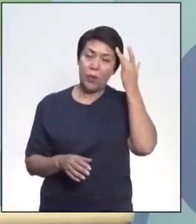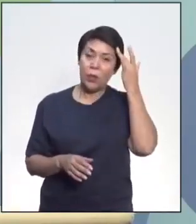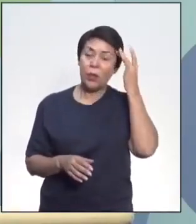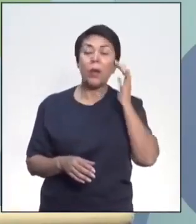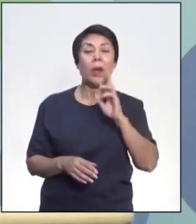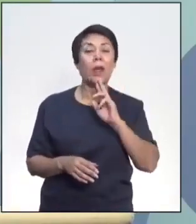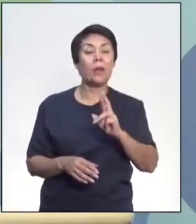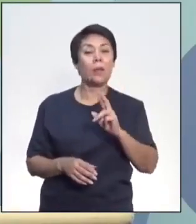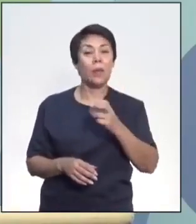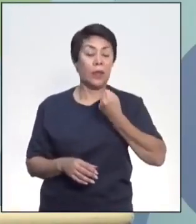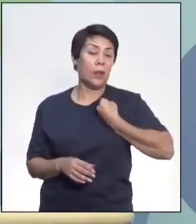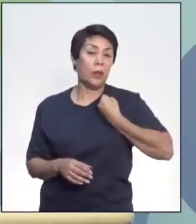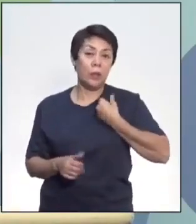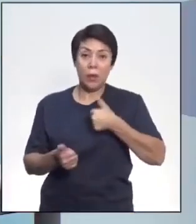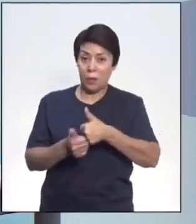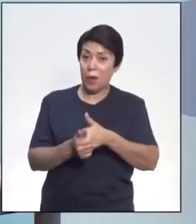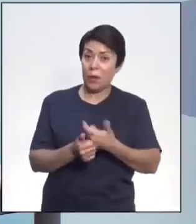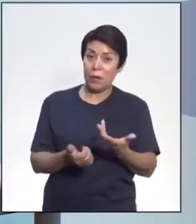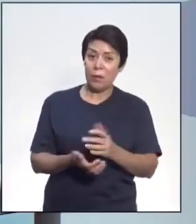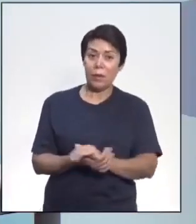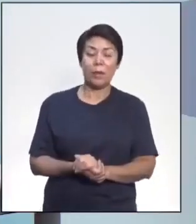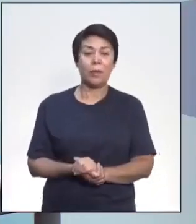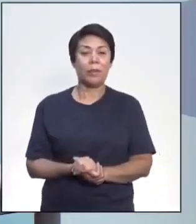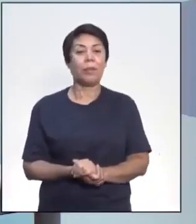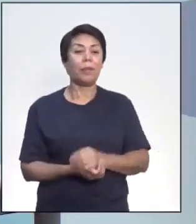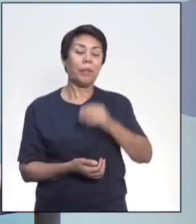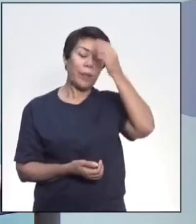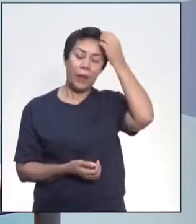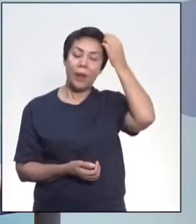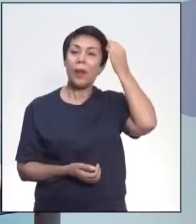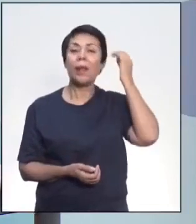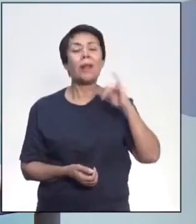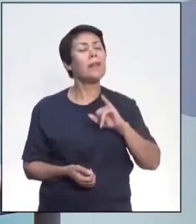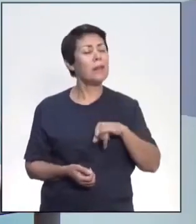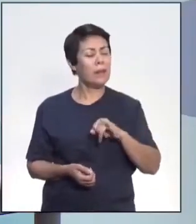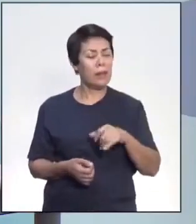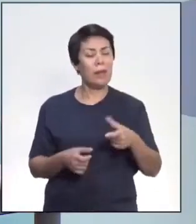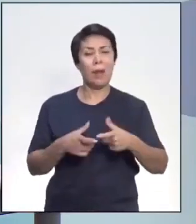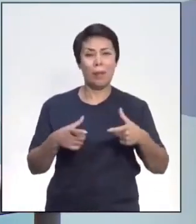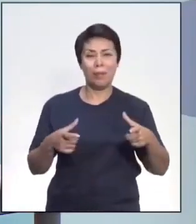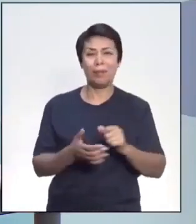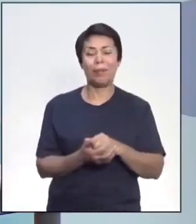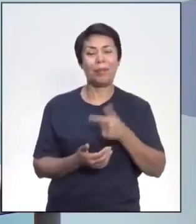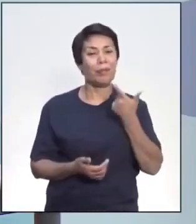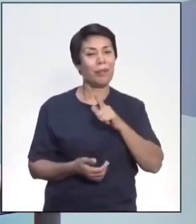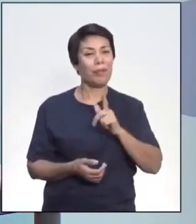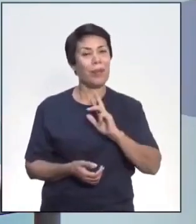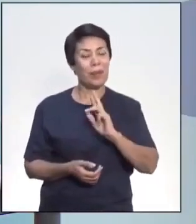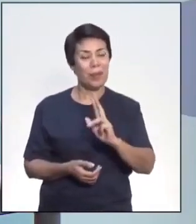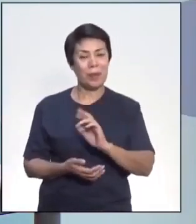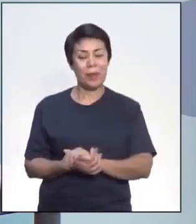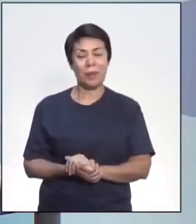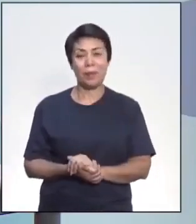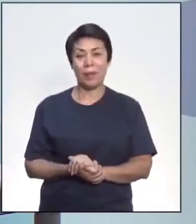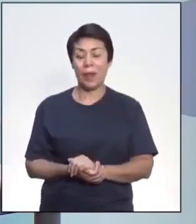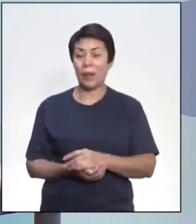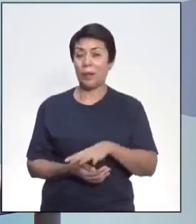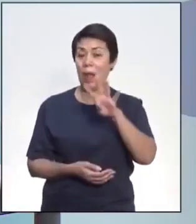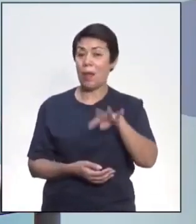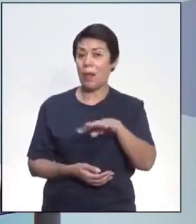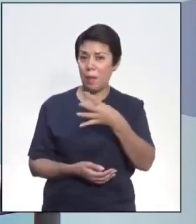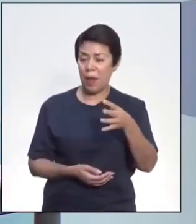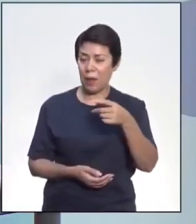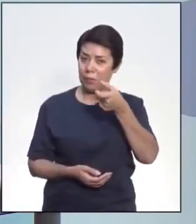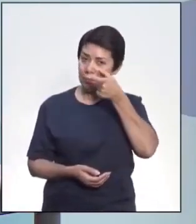não sei, chegou próximo? Sim, sim, chegaram sim, a grande maioria. Então, vamos lá. Observando a tabela, né, dos gases, ele